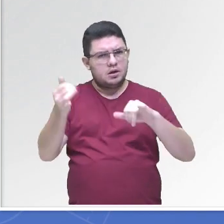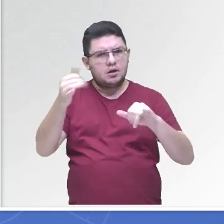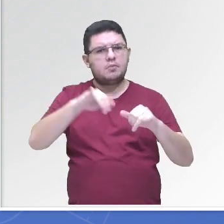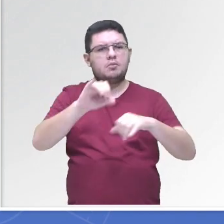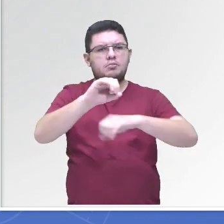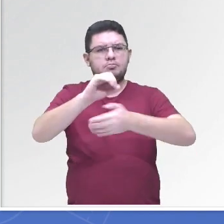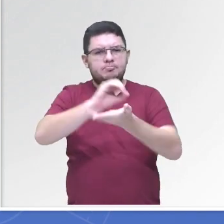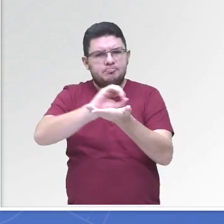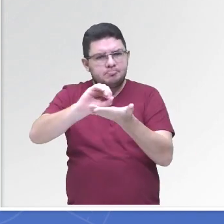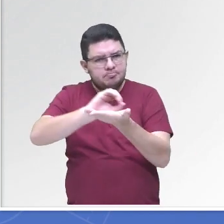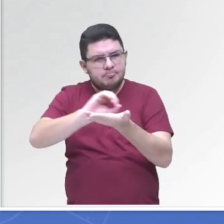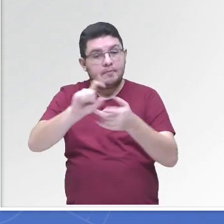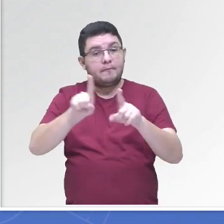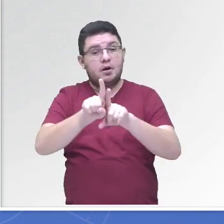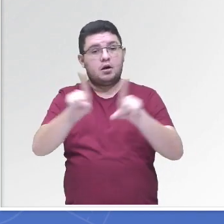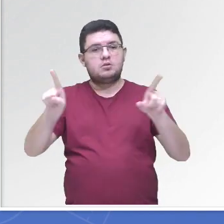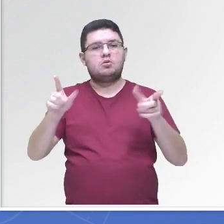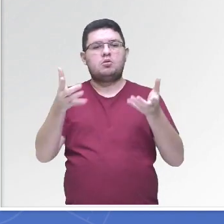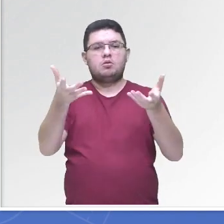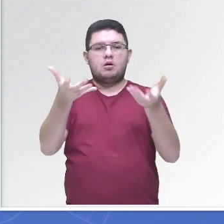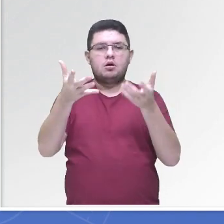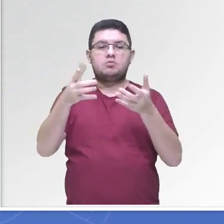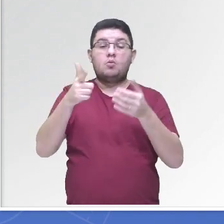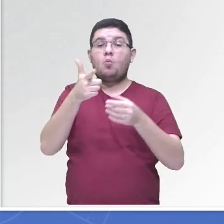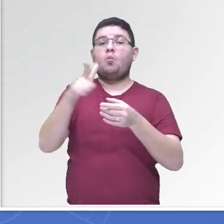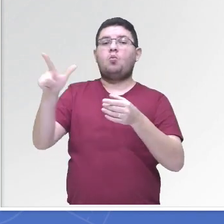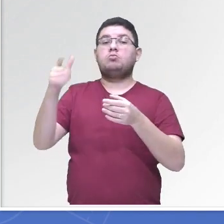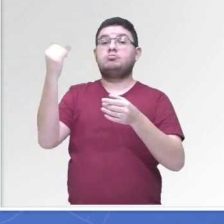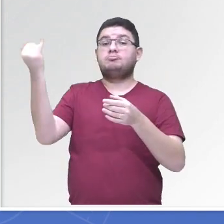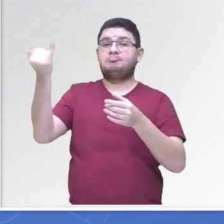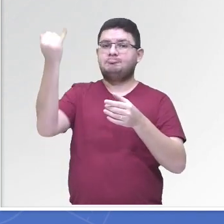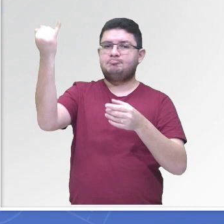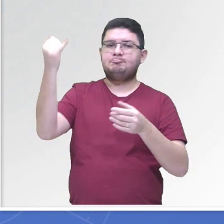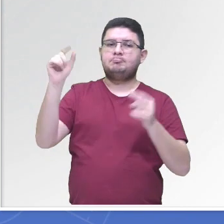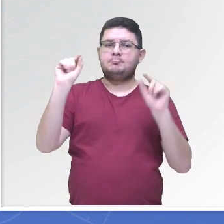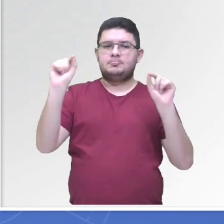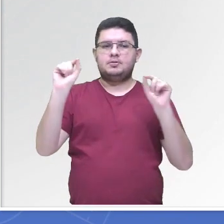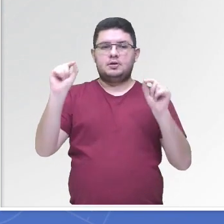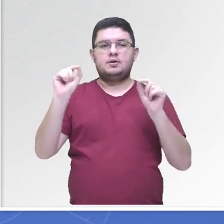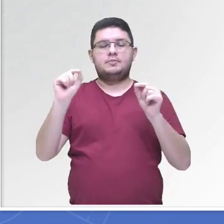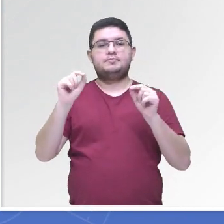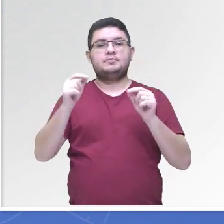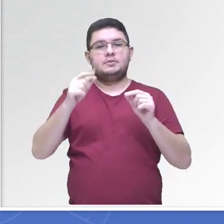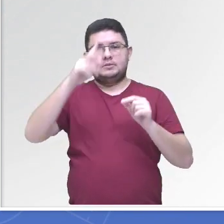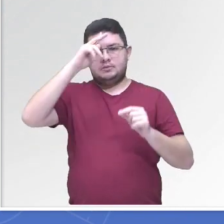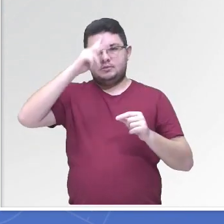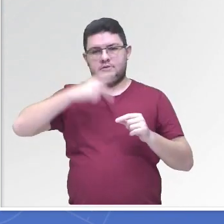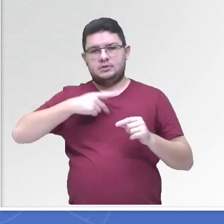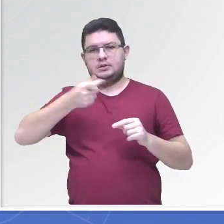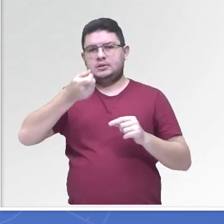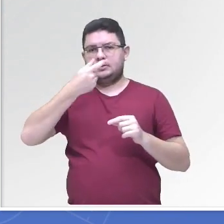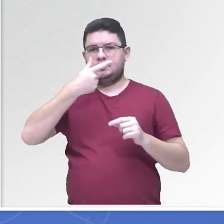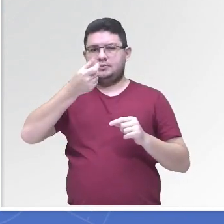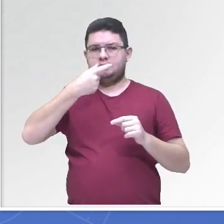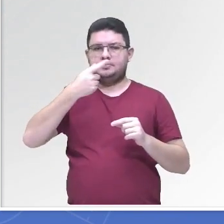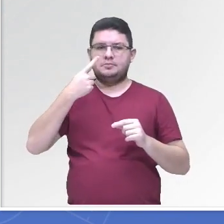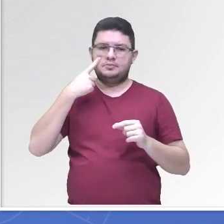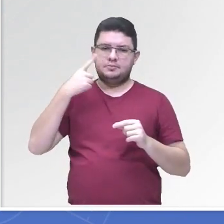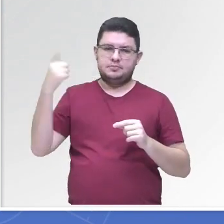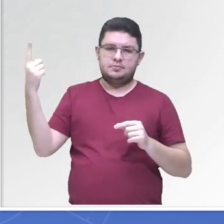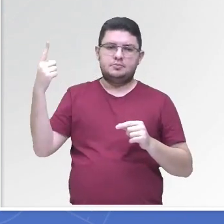e aí eu quero falar de um assunto importante para vocês, que é a automedicação, tá? Quero encerrar a aula de hoje falando sobre